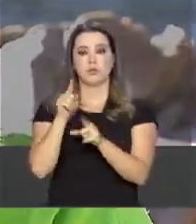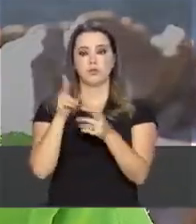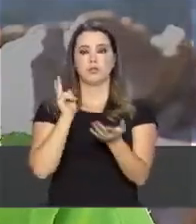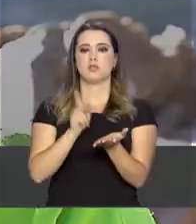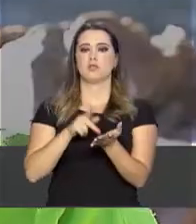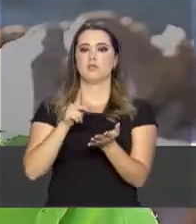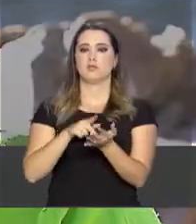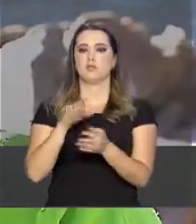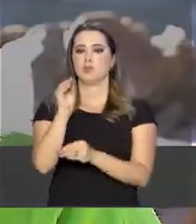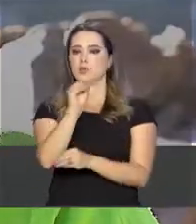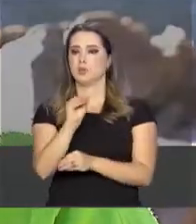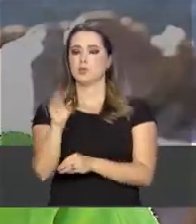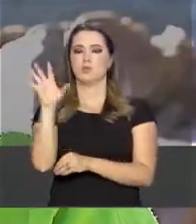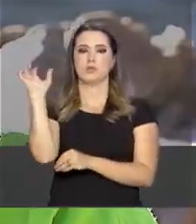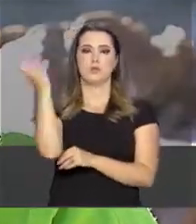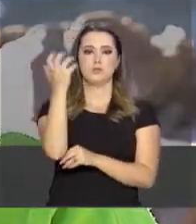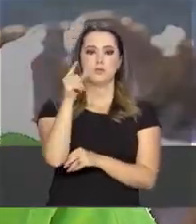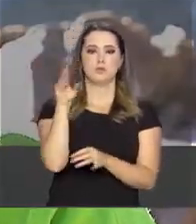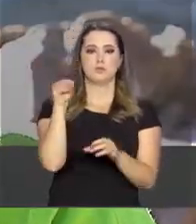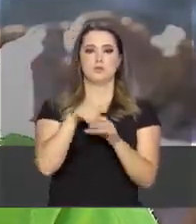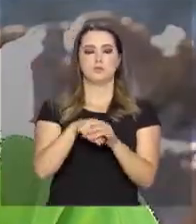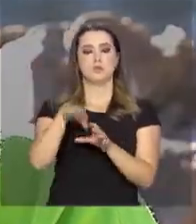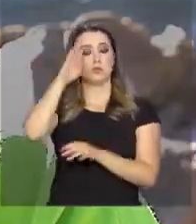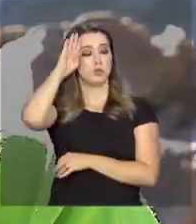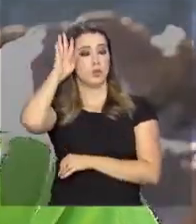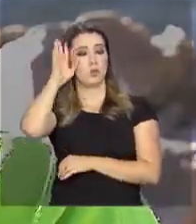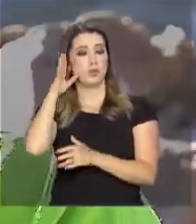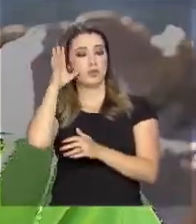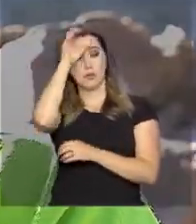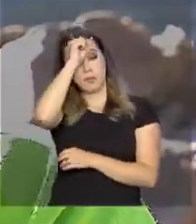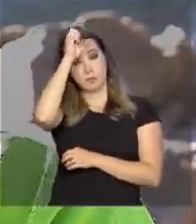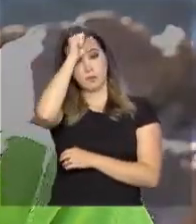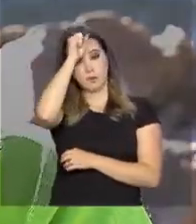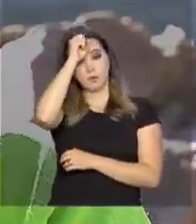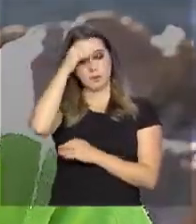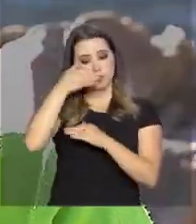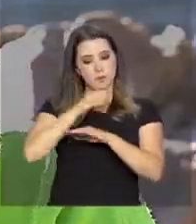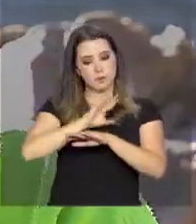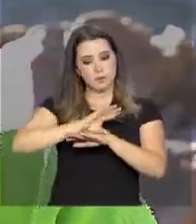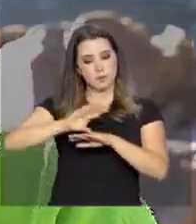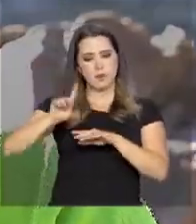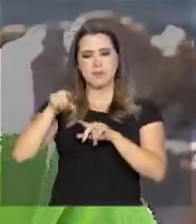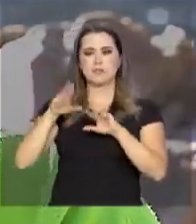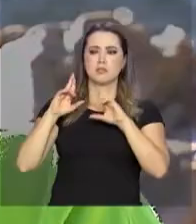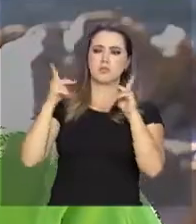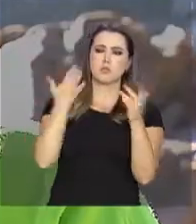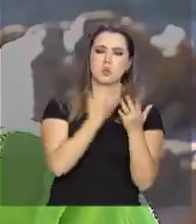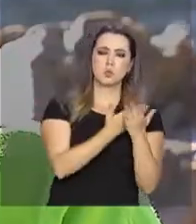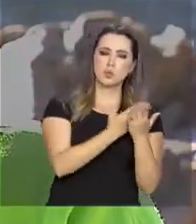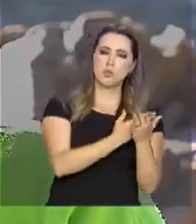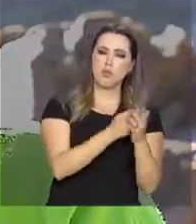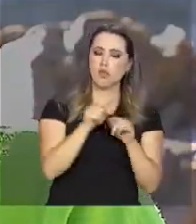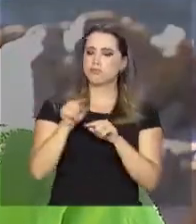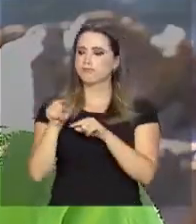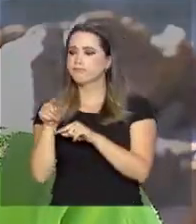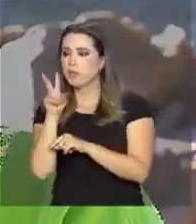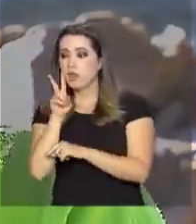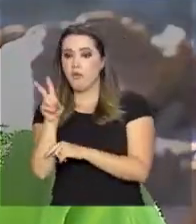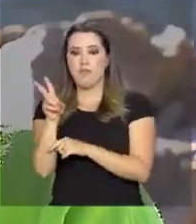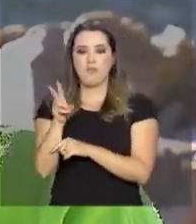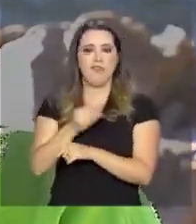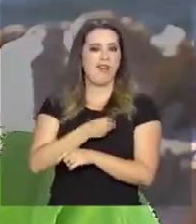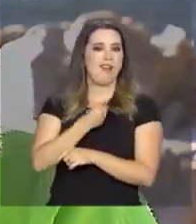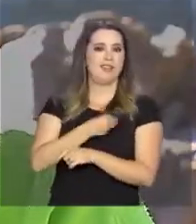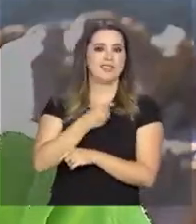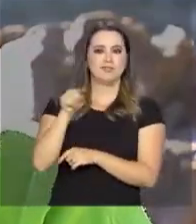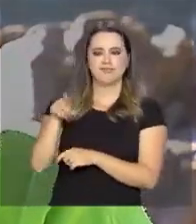prática. Dentro da universidade, eu aprendo bastante isso durante o curso, né? Mas é muito diferente a gente ver na teoria e da gente estar vendo